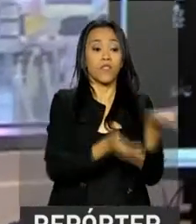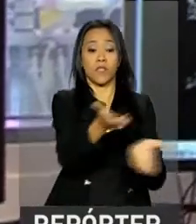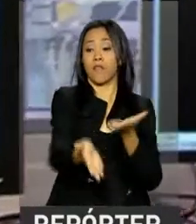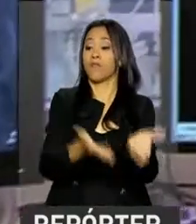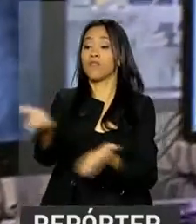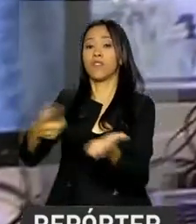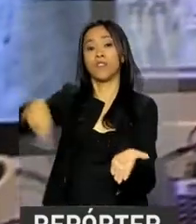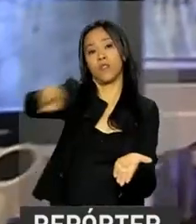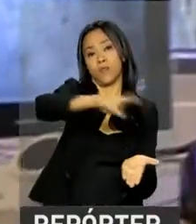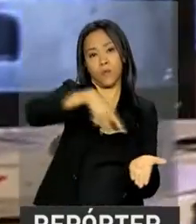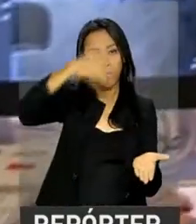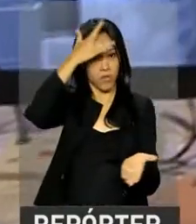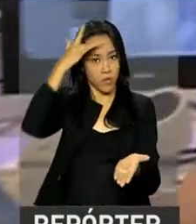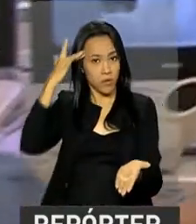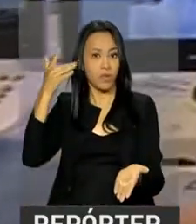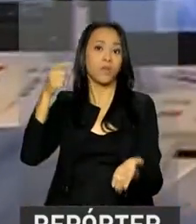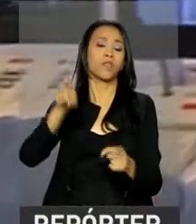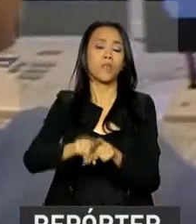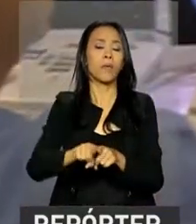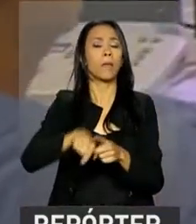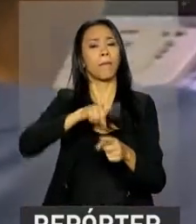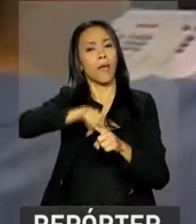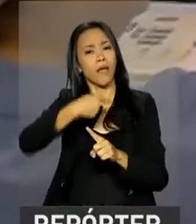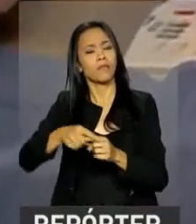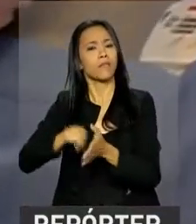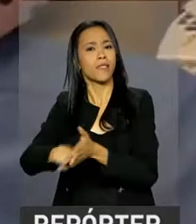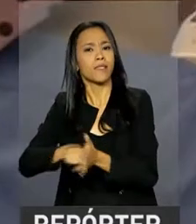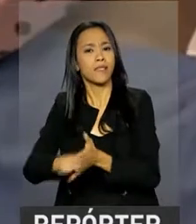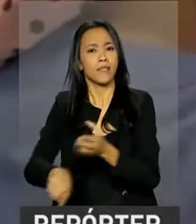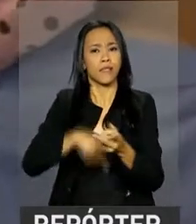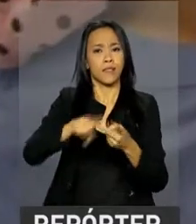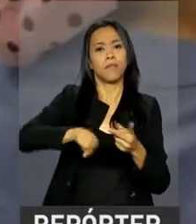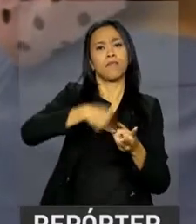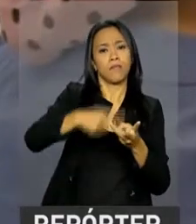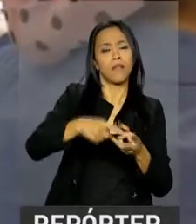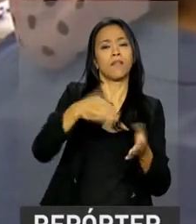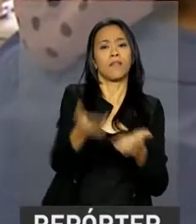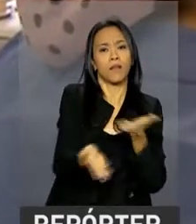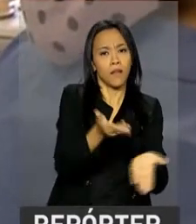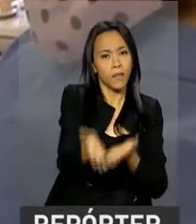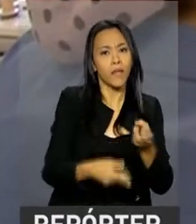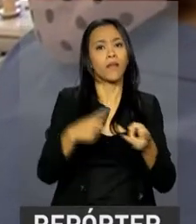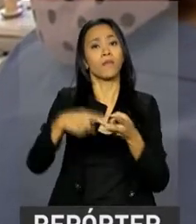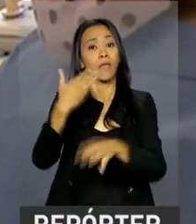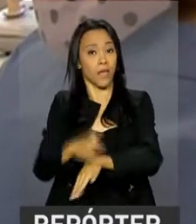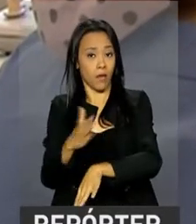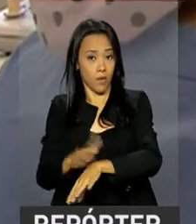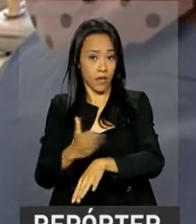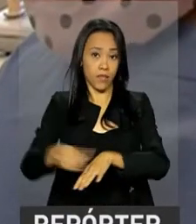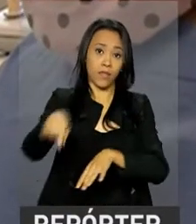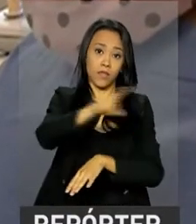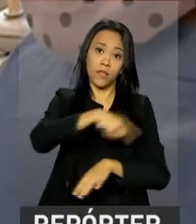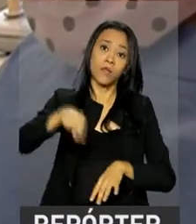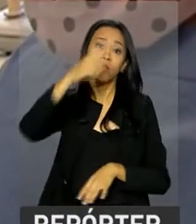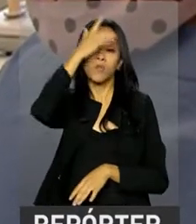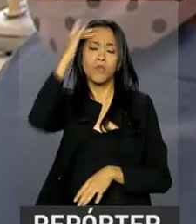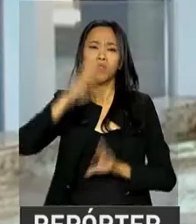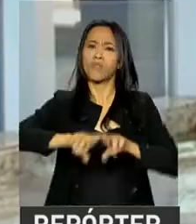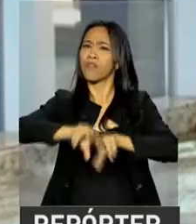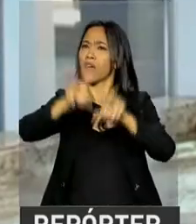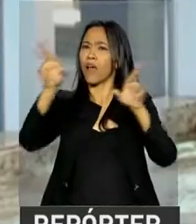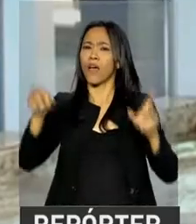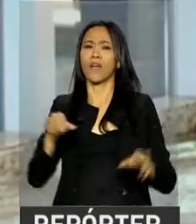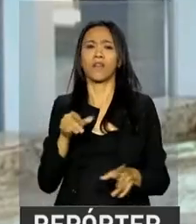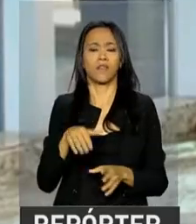alta complexidade e ainda pesquisas, tratamentos e capacitação de profissionais da rede pública de várias regiões do país.